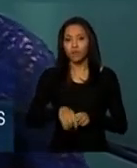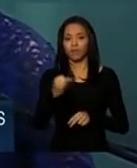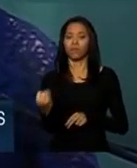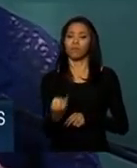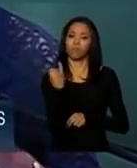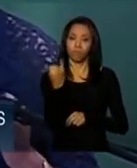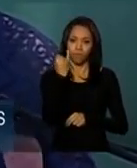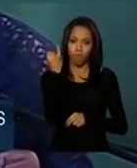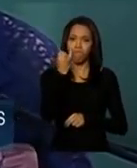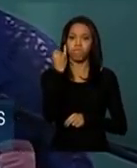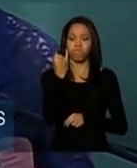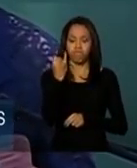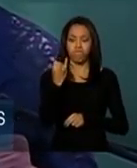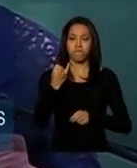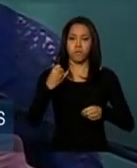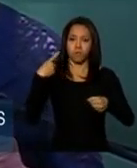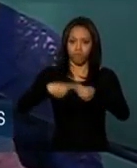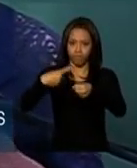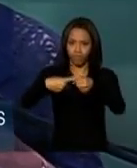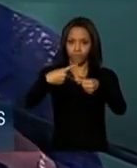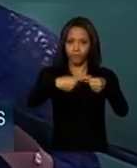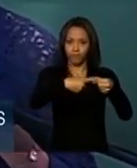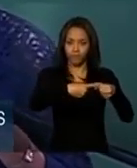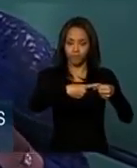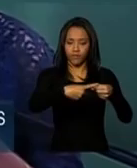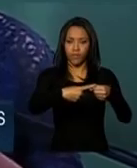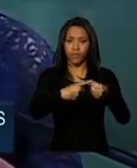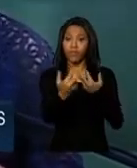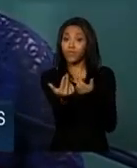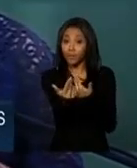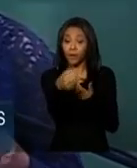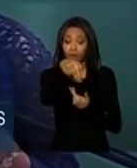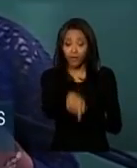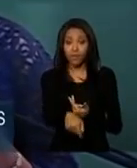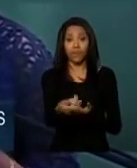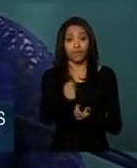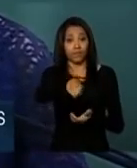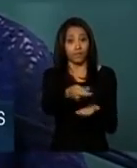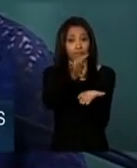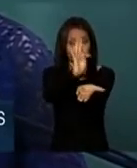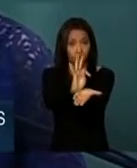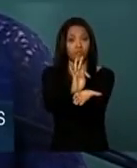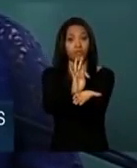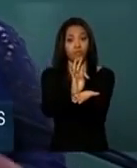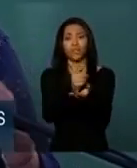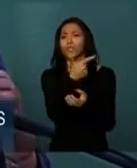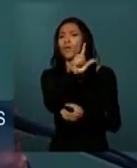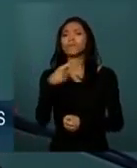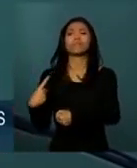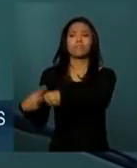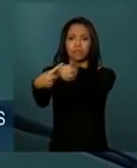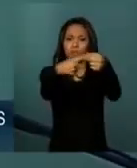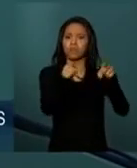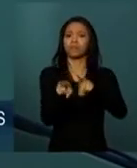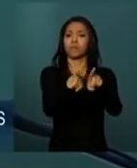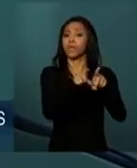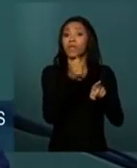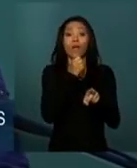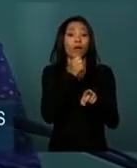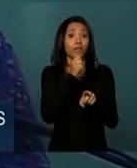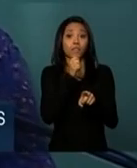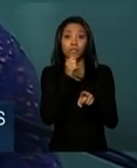importante que uma cidade como Teresina e outras cidades que ainda não chegaram a